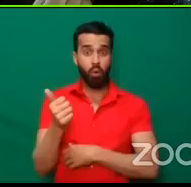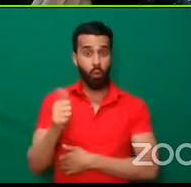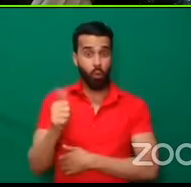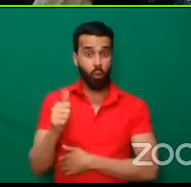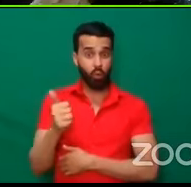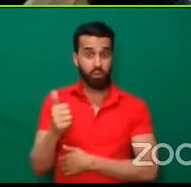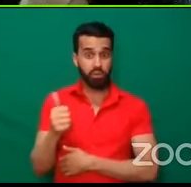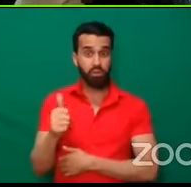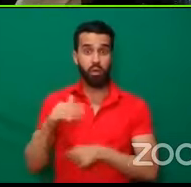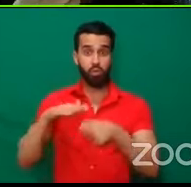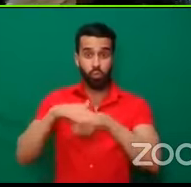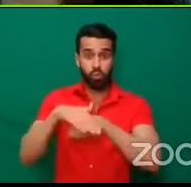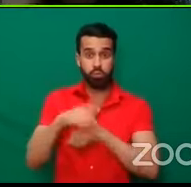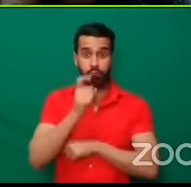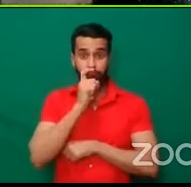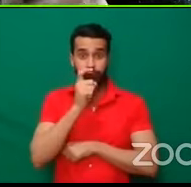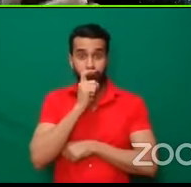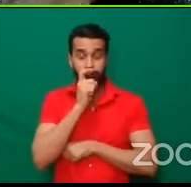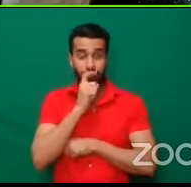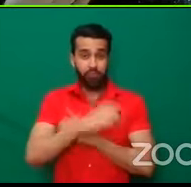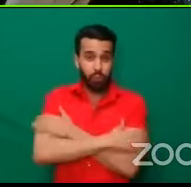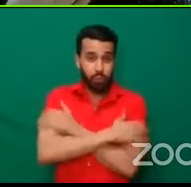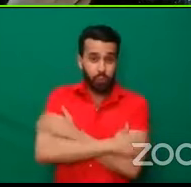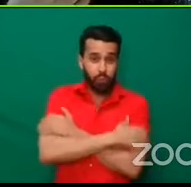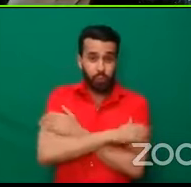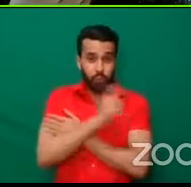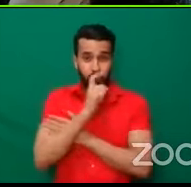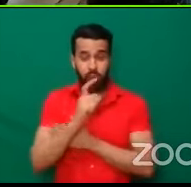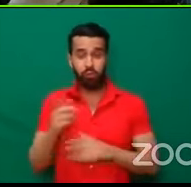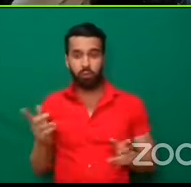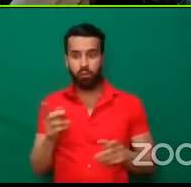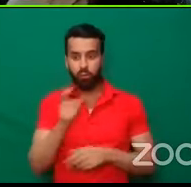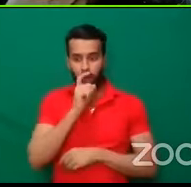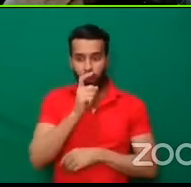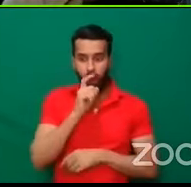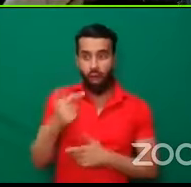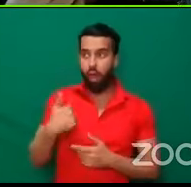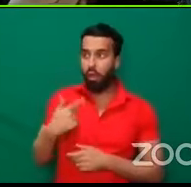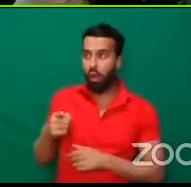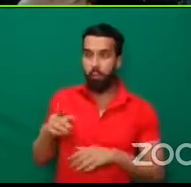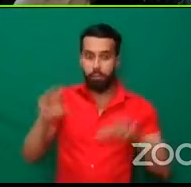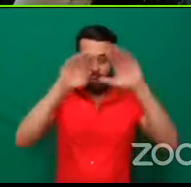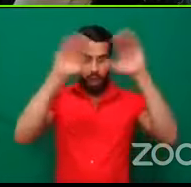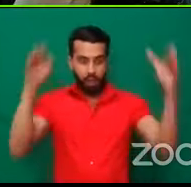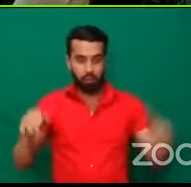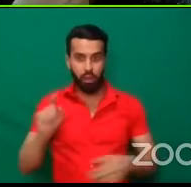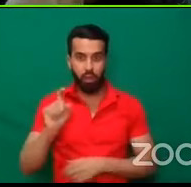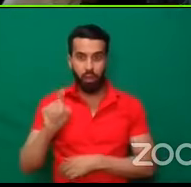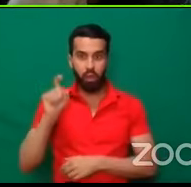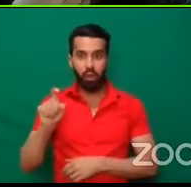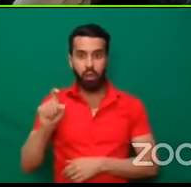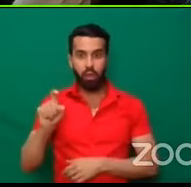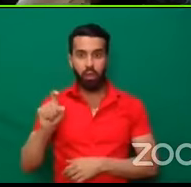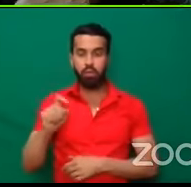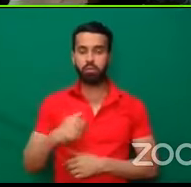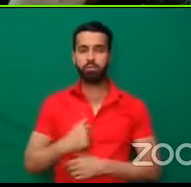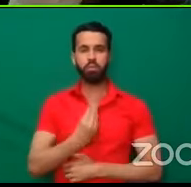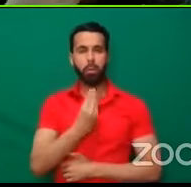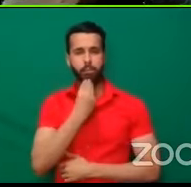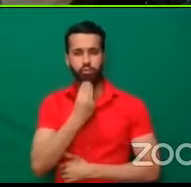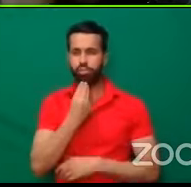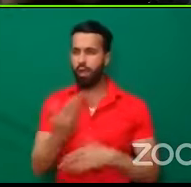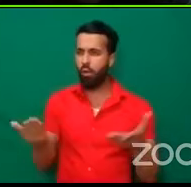faculdade, era inverno, e a gente passou pela máquina e ele falou: Baia, ia cair bem um cafezinho